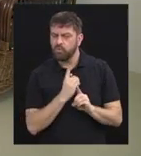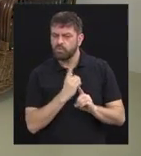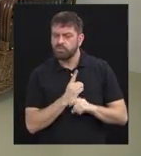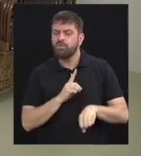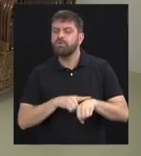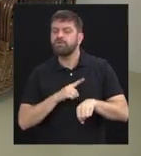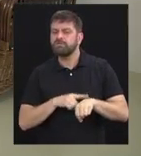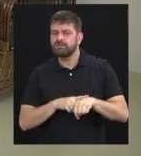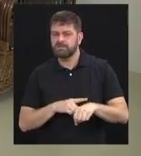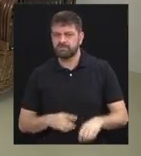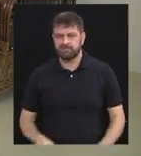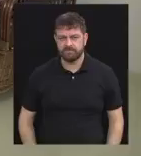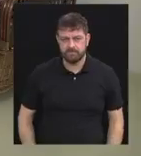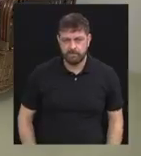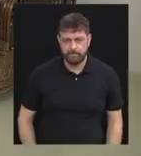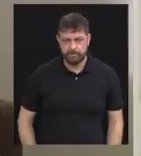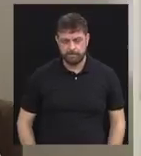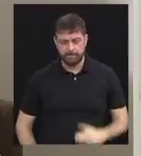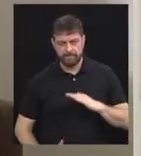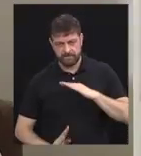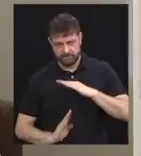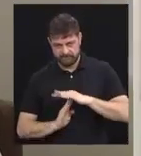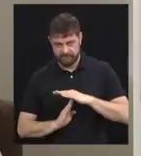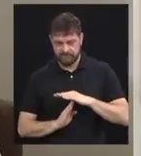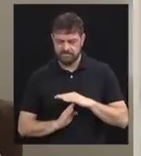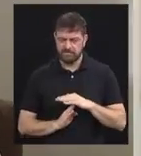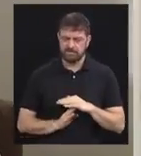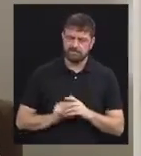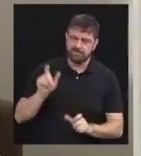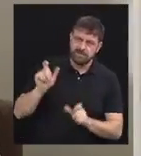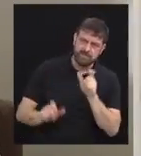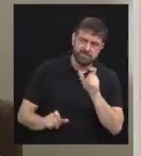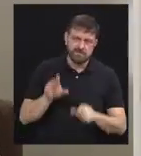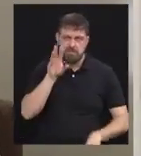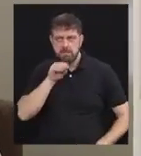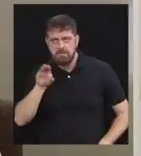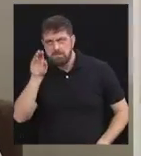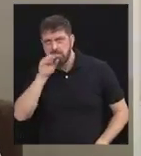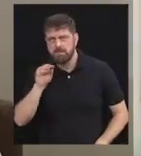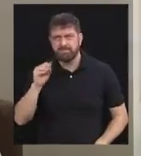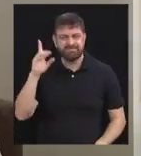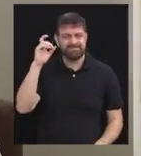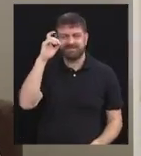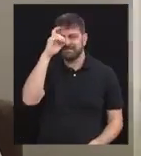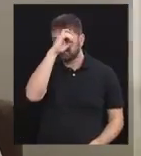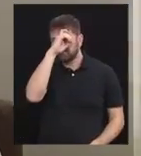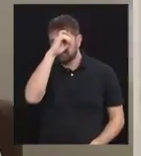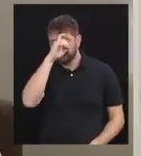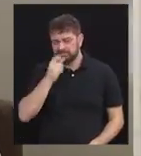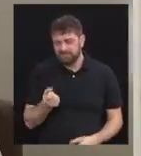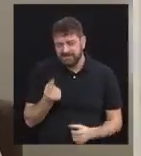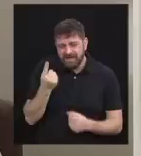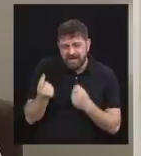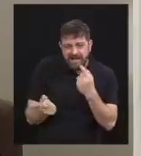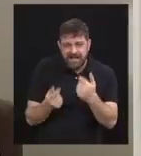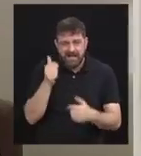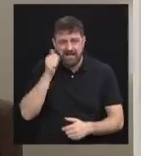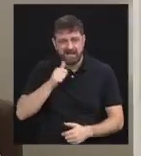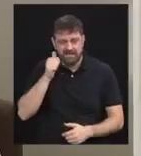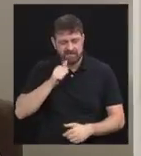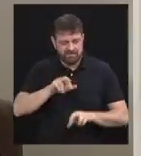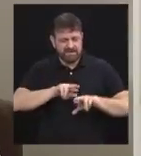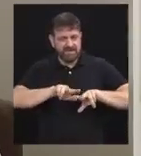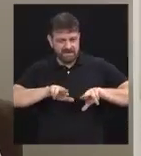isso é um fator de tempo que muitos falam, é difícil dependendo